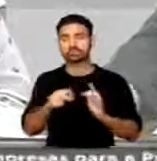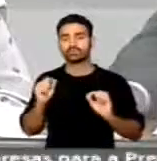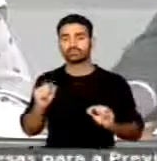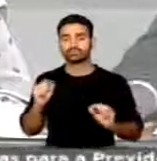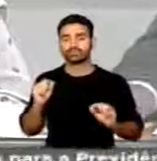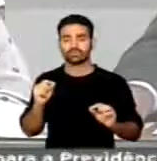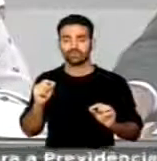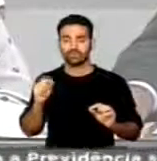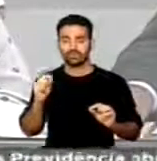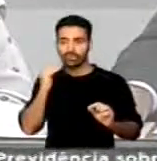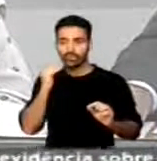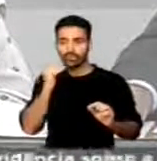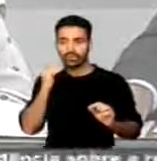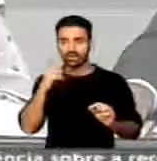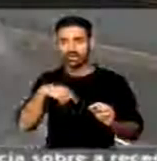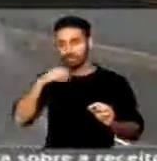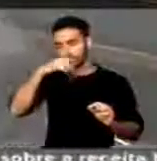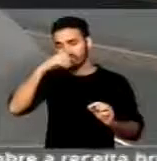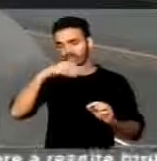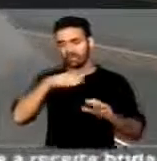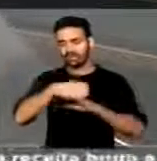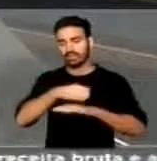isto permitiria a invasão do sistema.